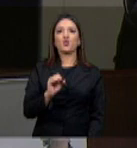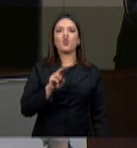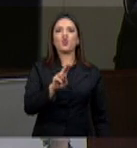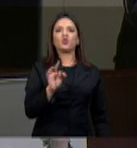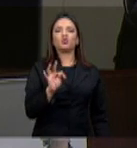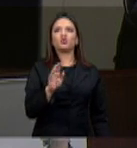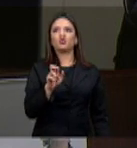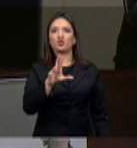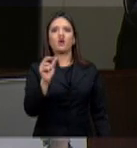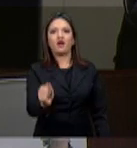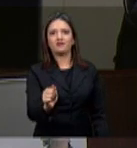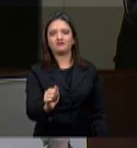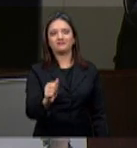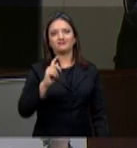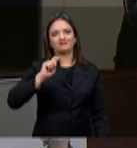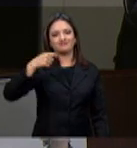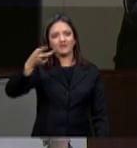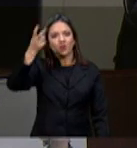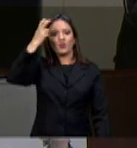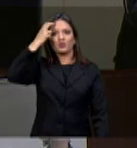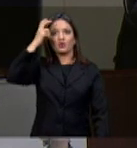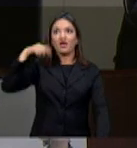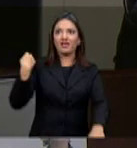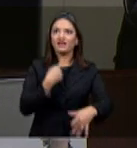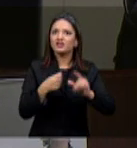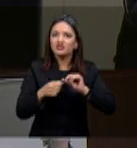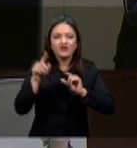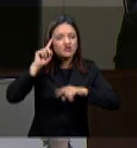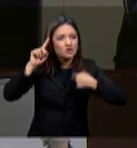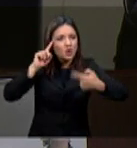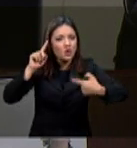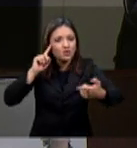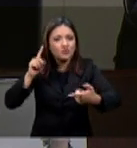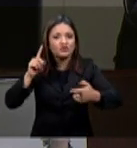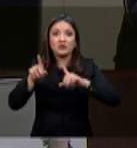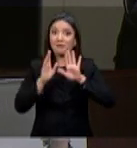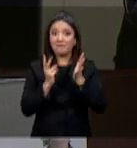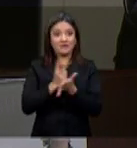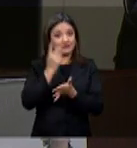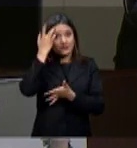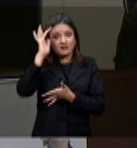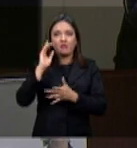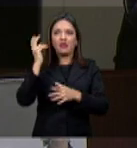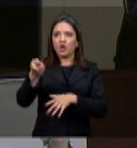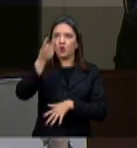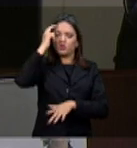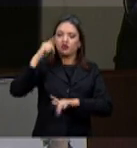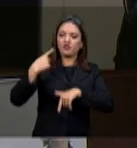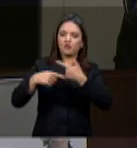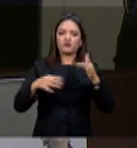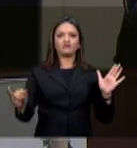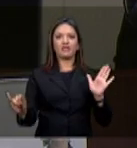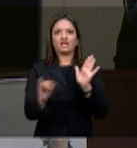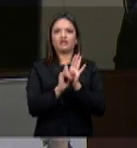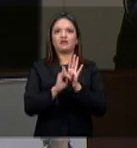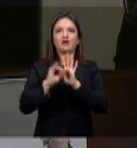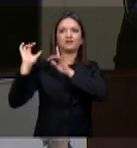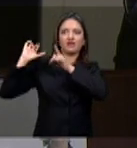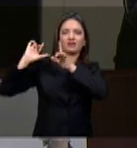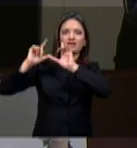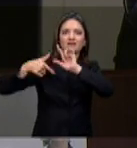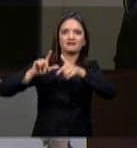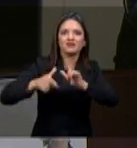Cultura é o que construímos todo dia sem saber, até que se transforma em nossa identidade, nossa tradição, nossa língua,